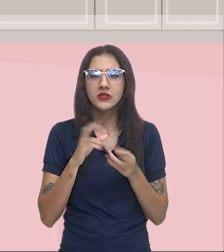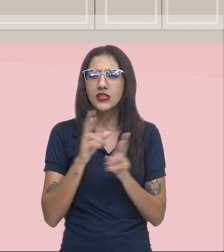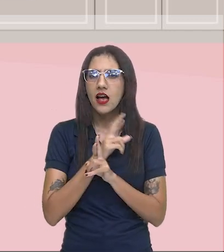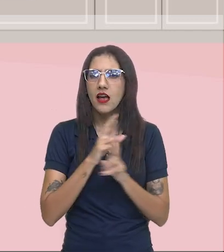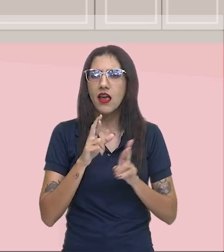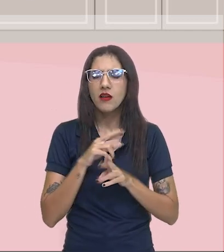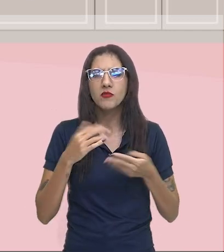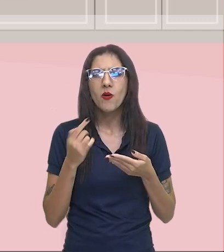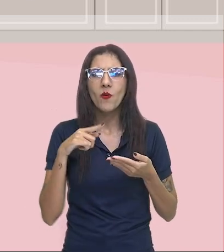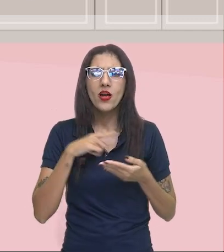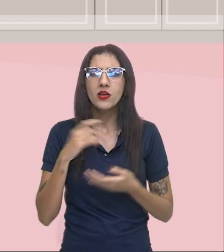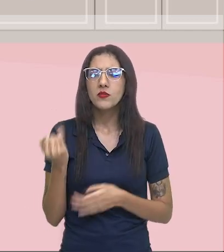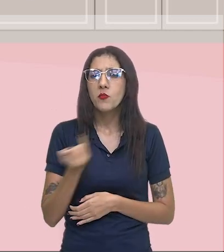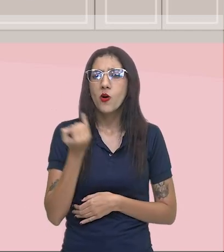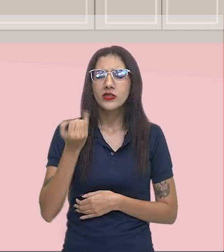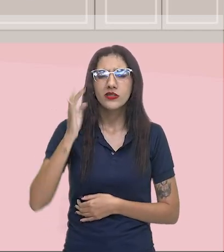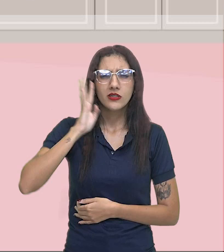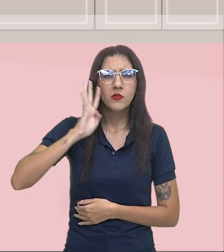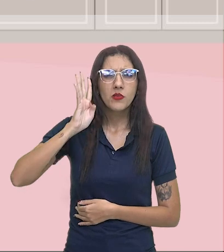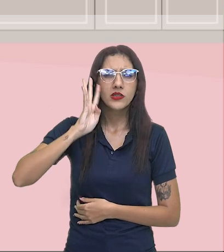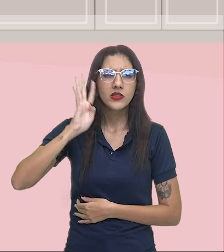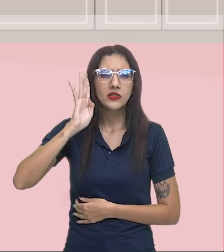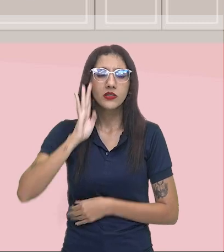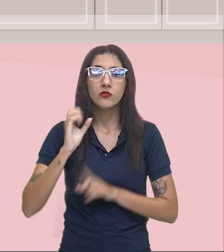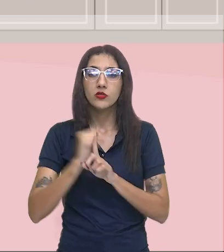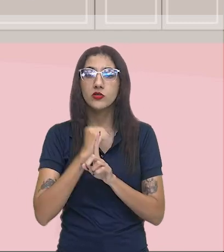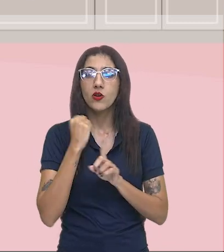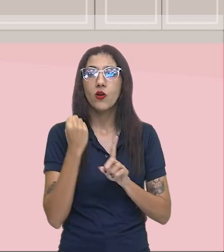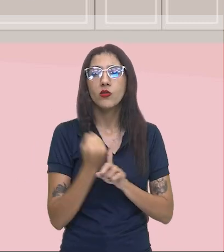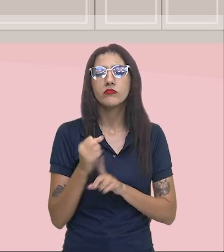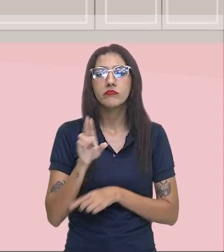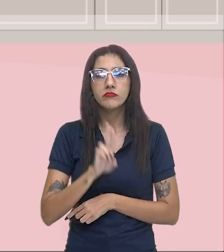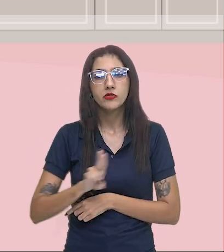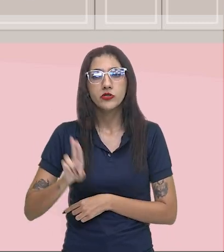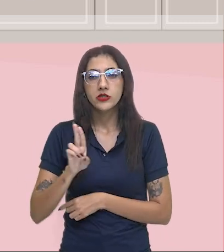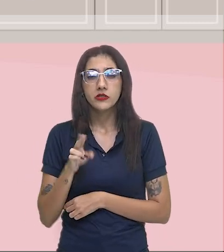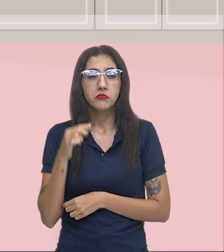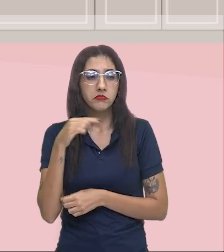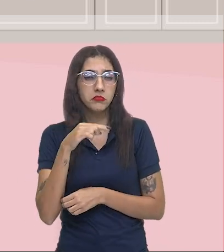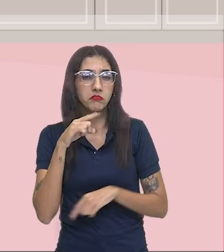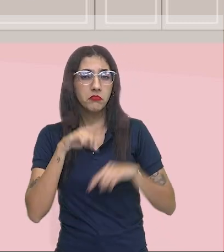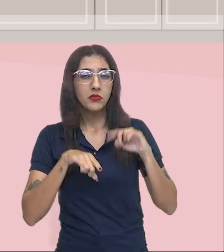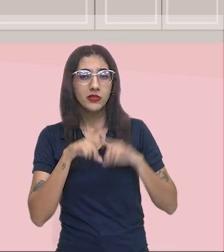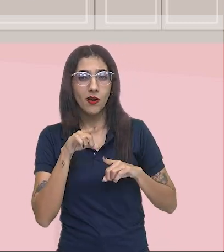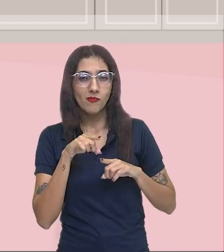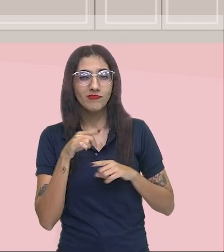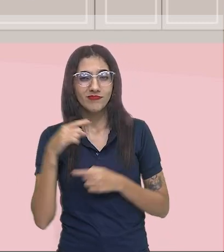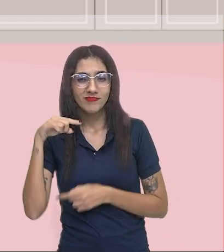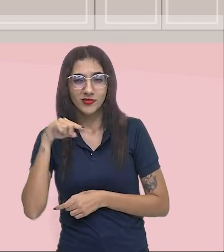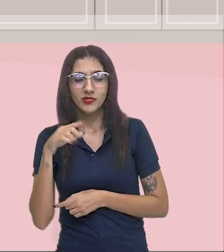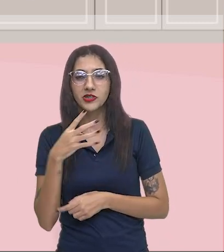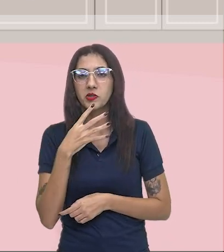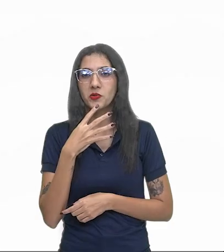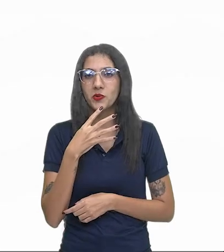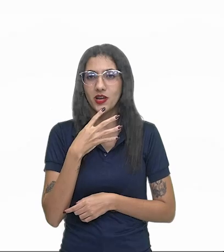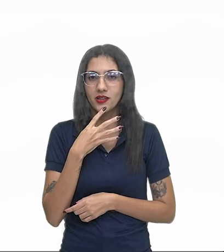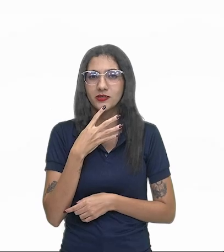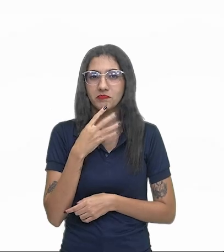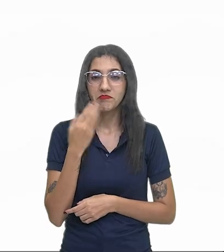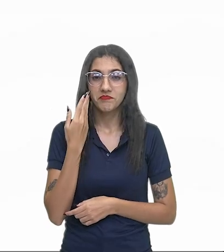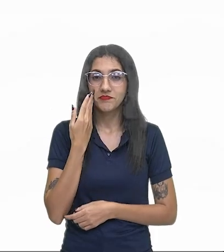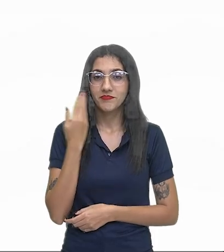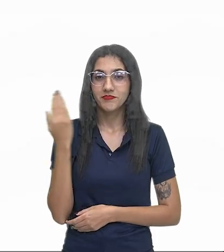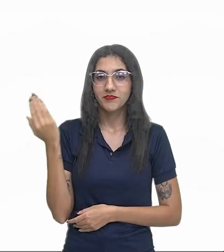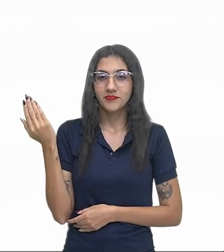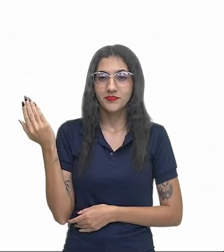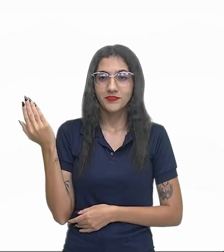da importância da imaginação sociológica sobre este produto que você agora está consumindo. Observe nas imagens